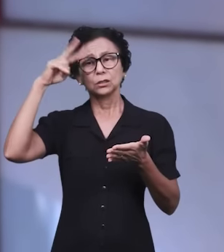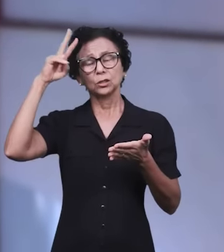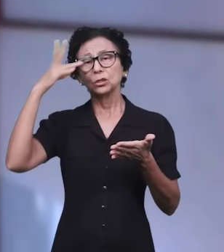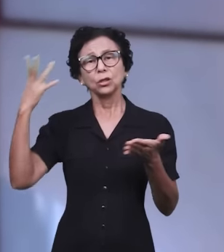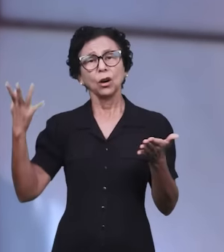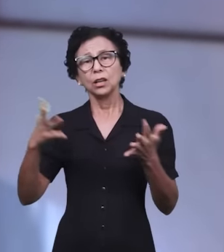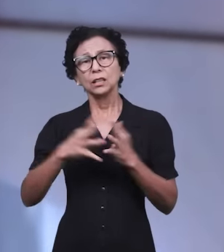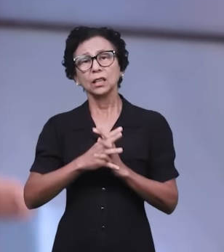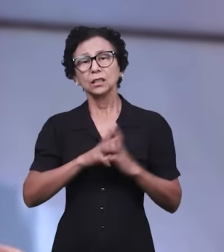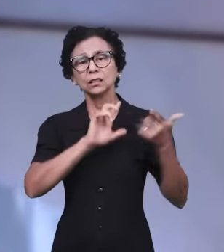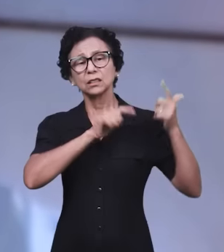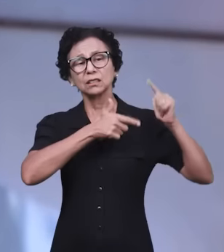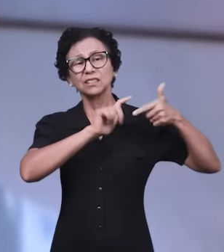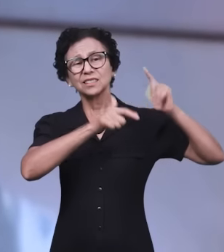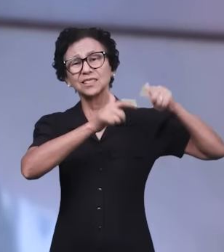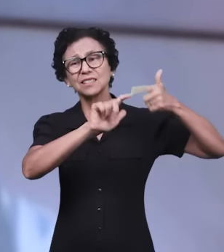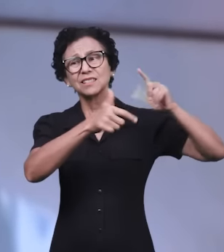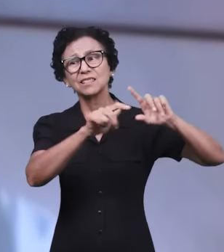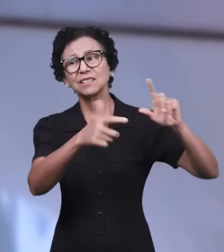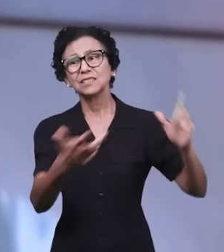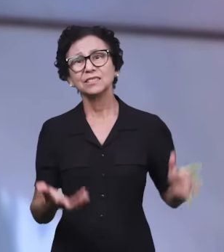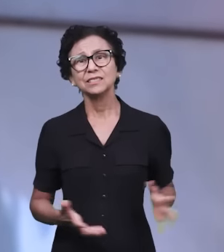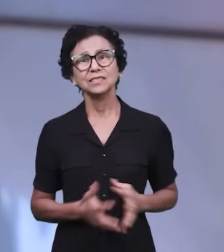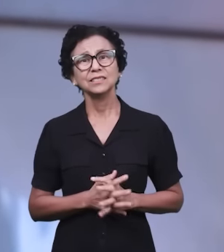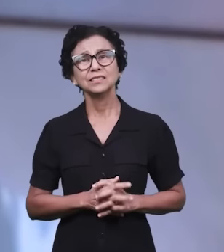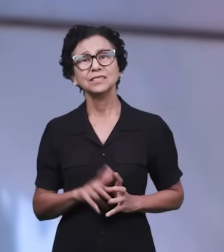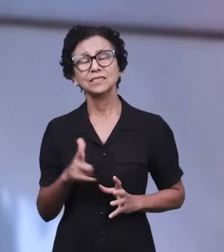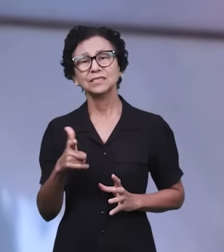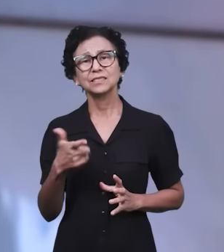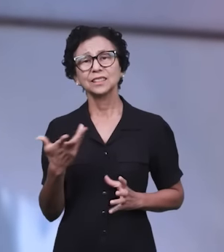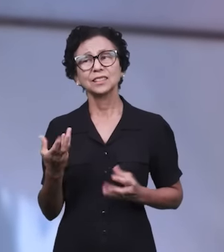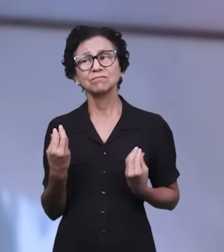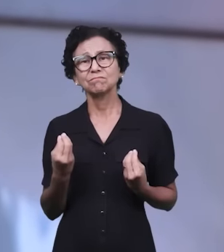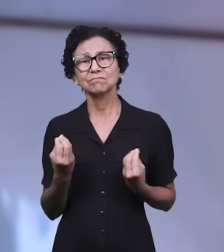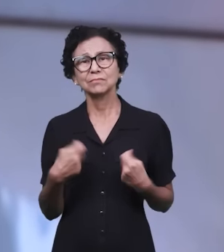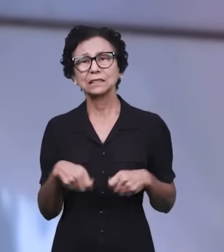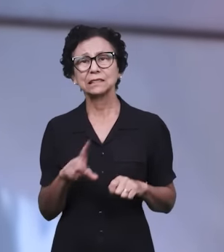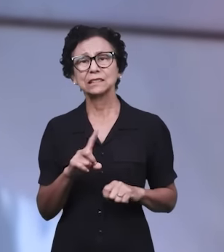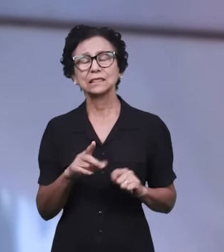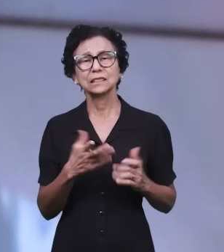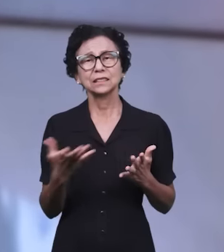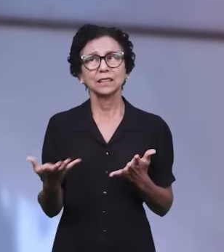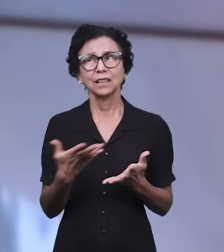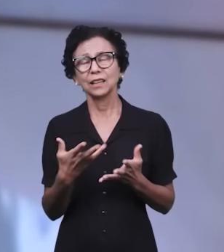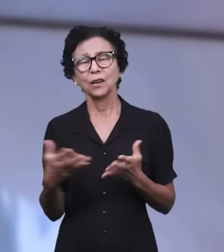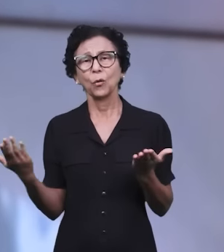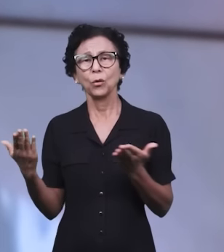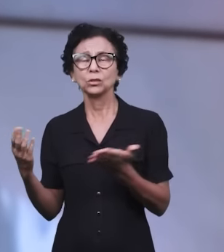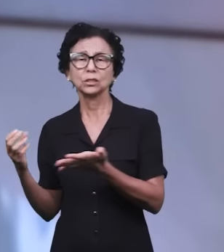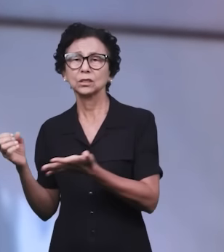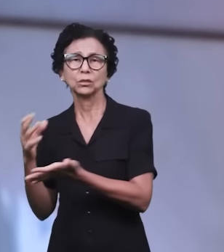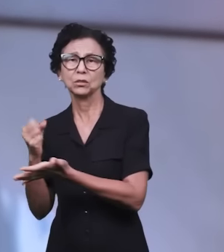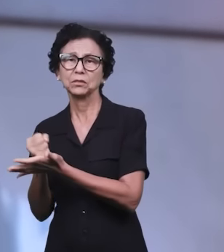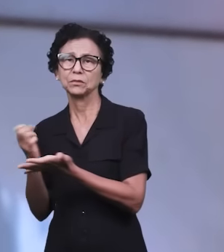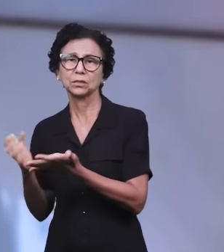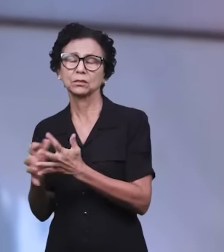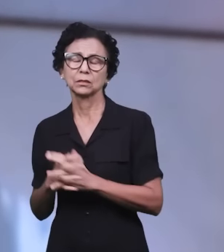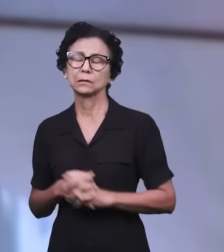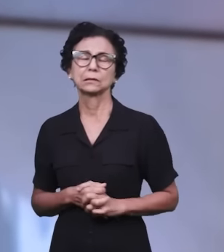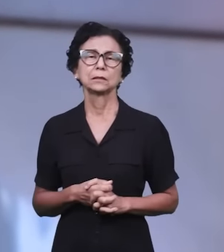ficar a letra é a lei. A lei é uma coisa, nós vemos o período da graça. A lei, não estamos tendo da lei. O Novo Testamento não mostra